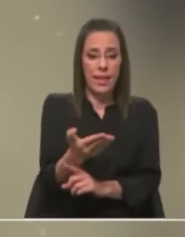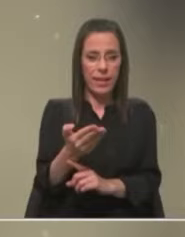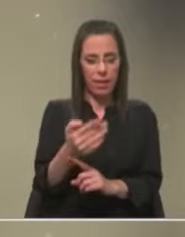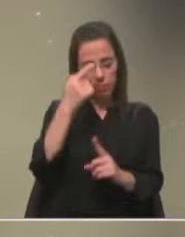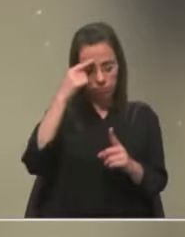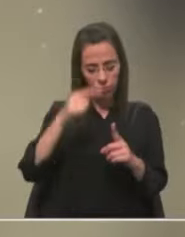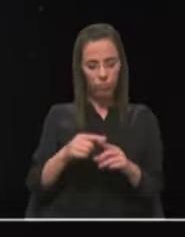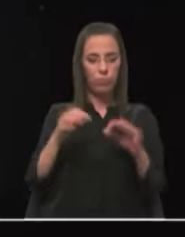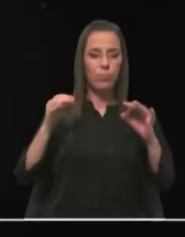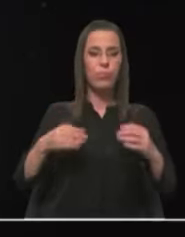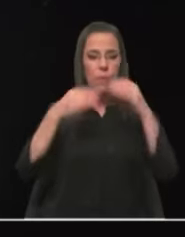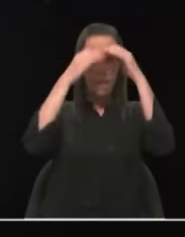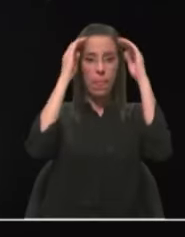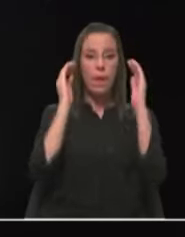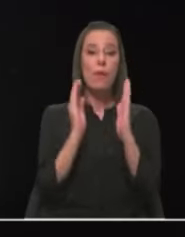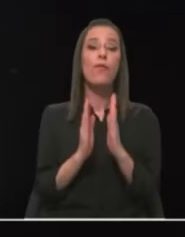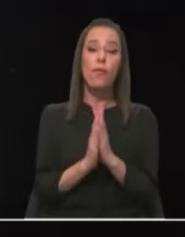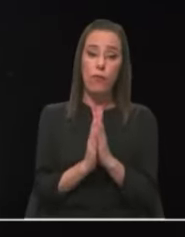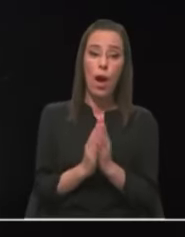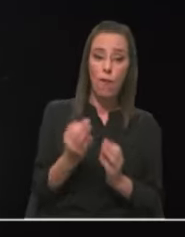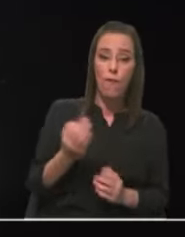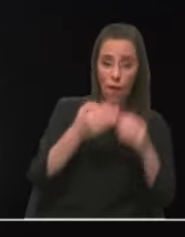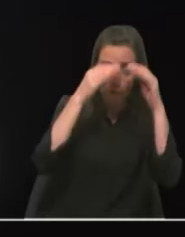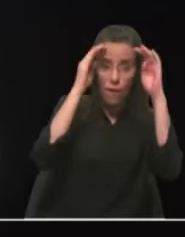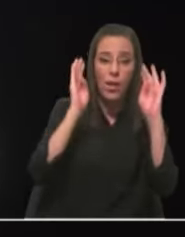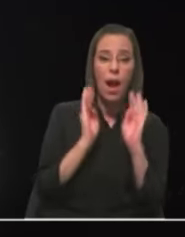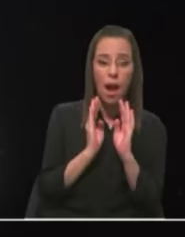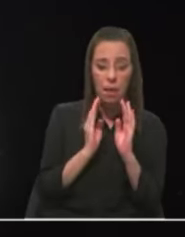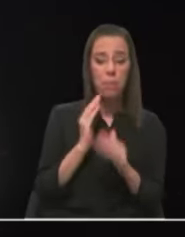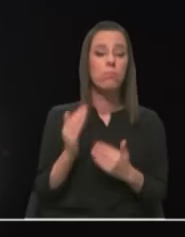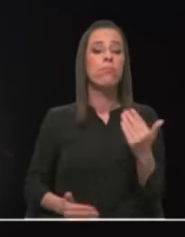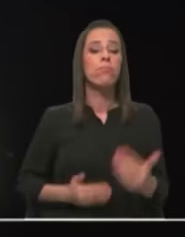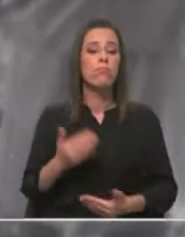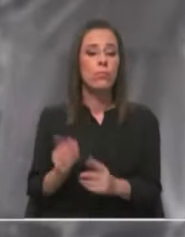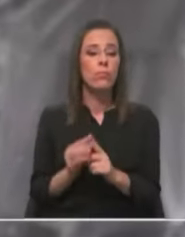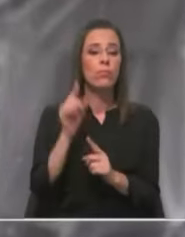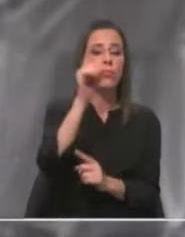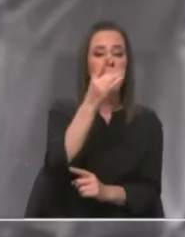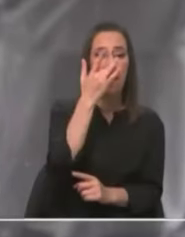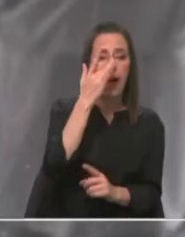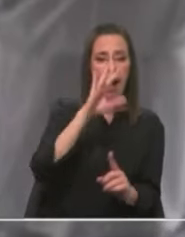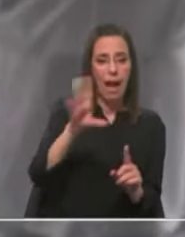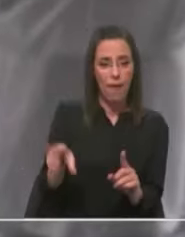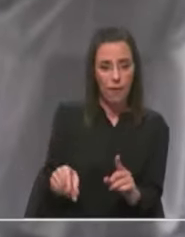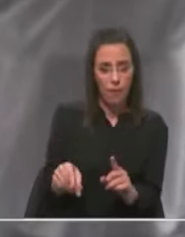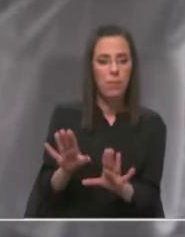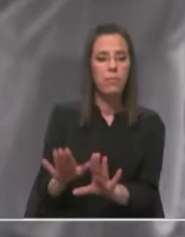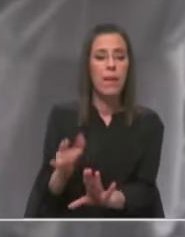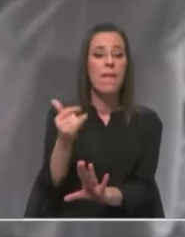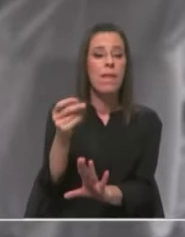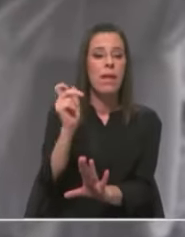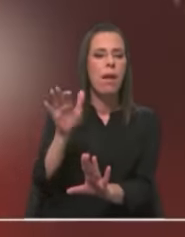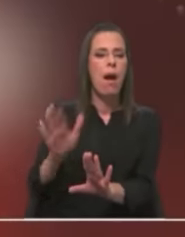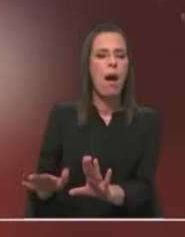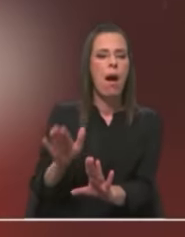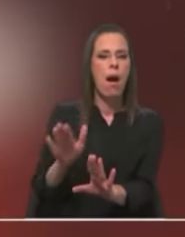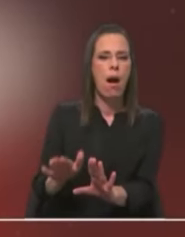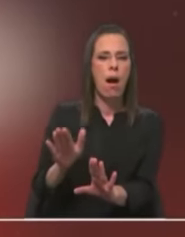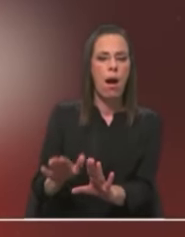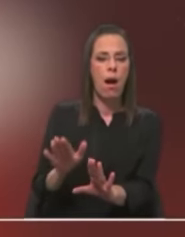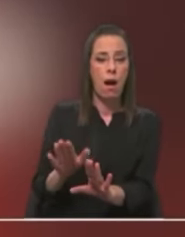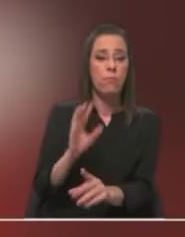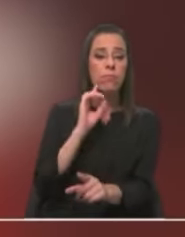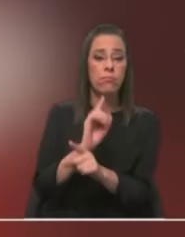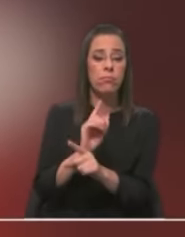o intuito de se tornar freira, e assim foi. Quis o destino que fosse parar à África, onde ficou por mais de 20 anos. Da maneira